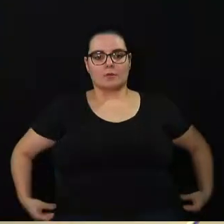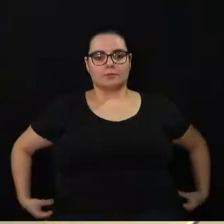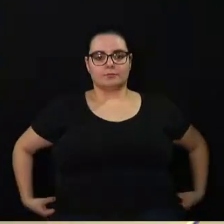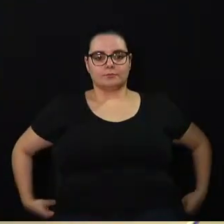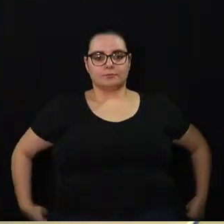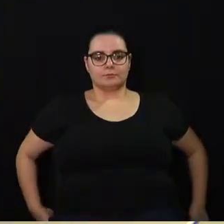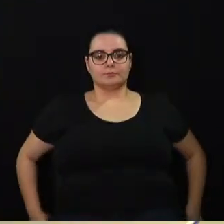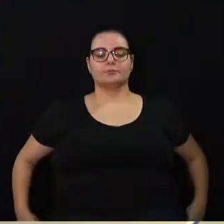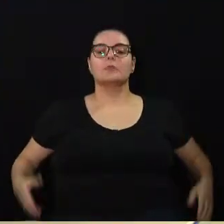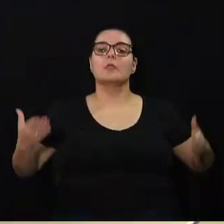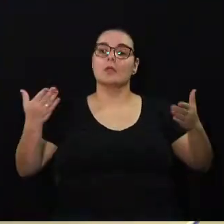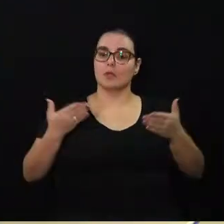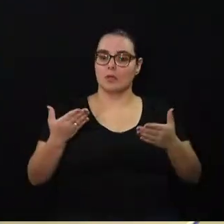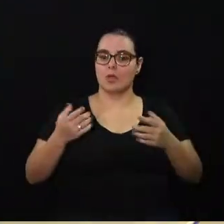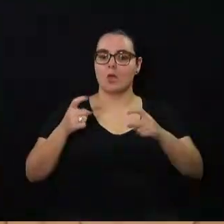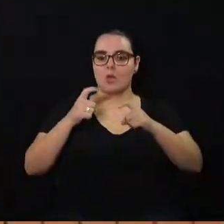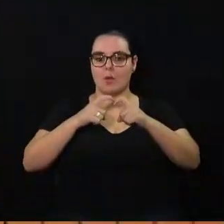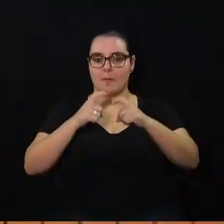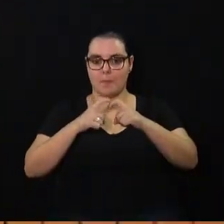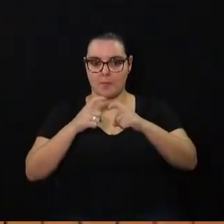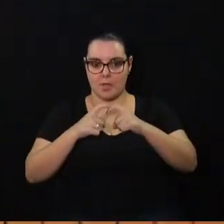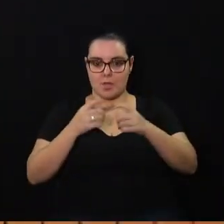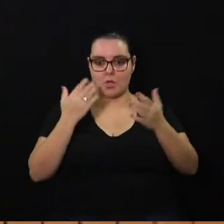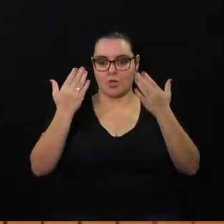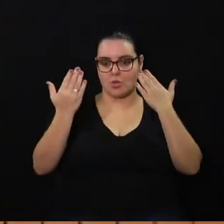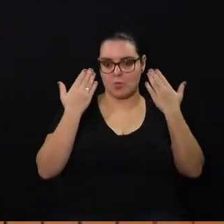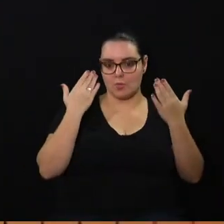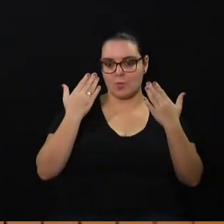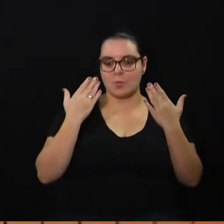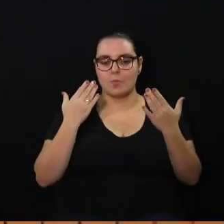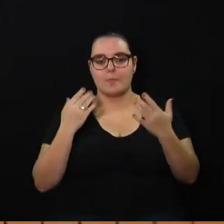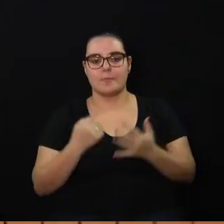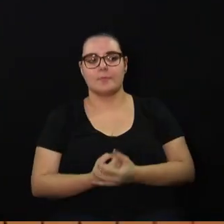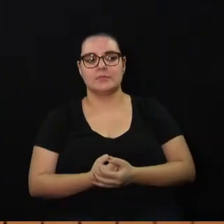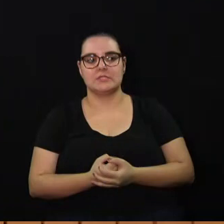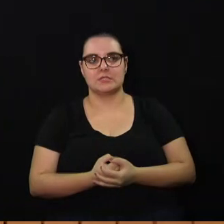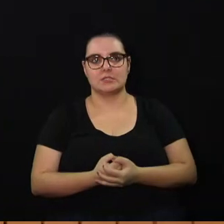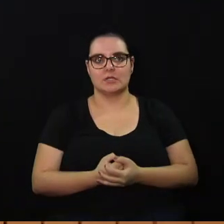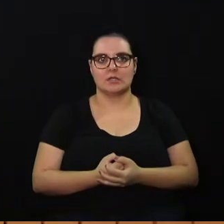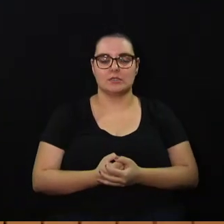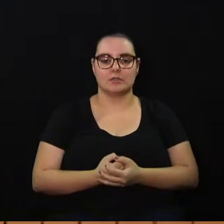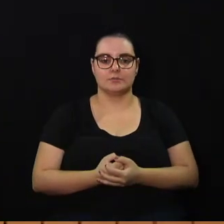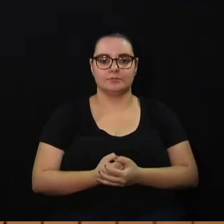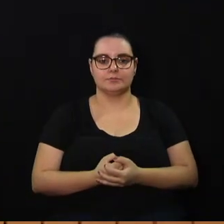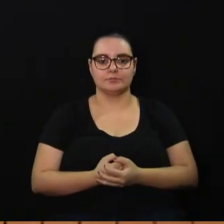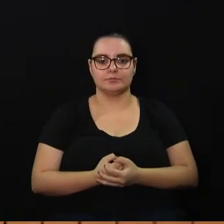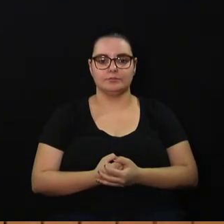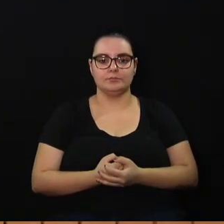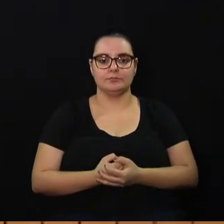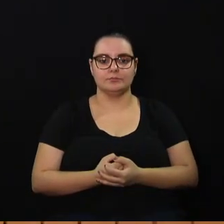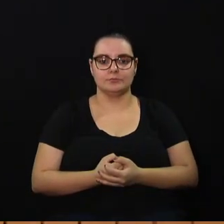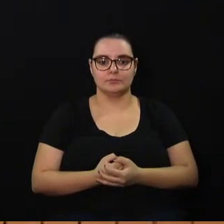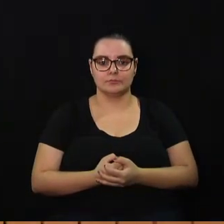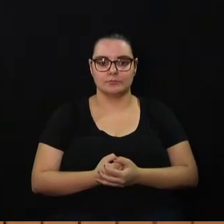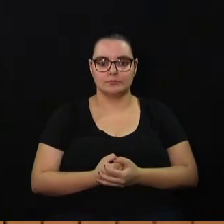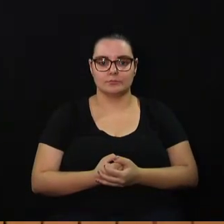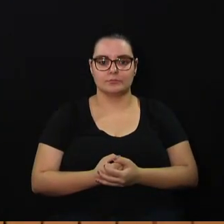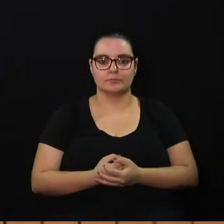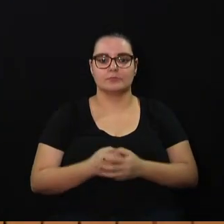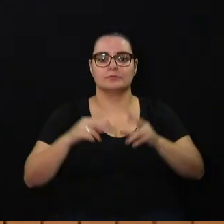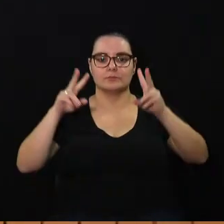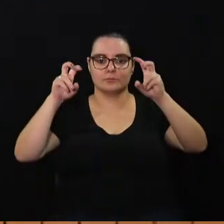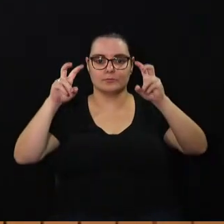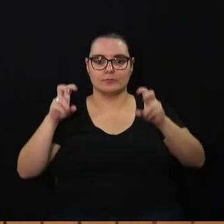agora a médica psiquiatra mariani herrera fossati ferreira irá ministrar a palestra o papel do